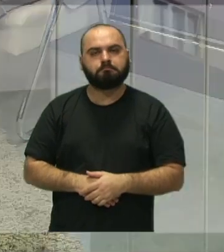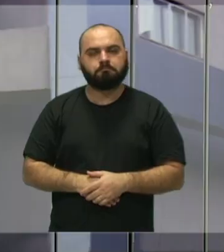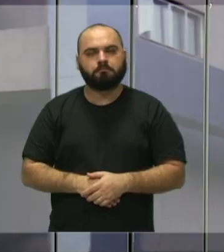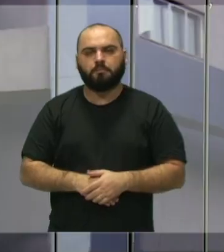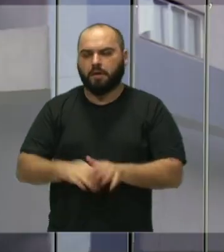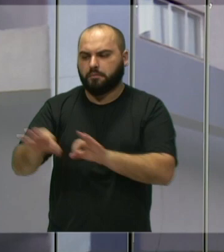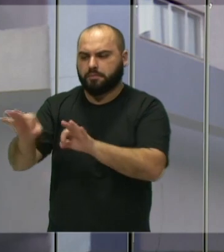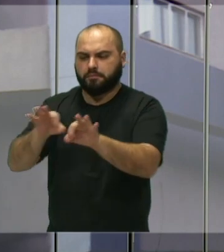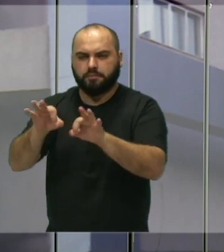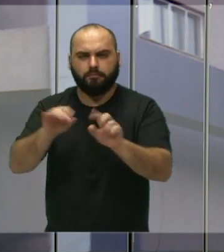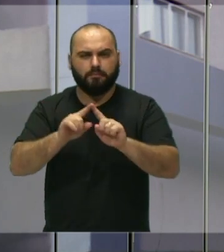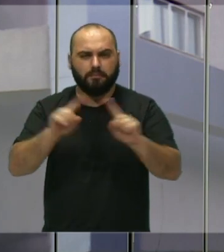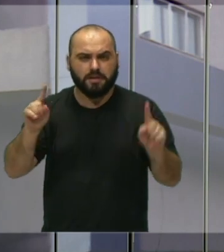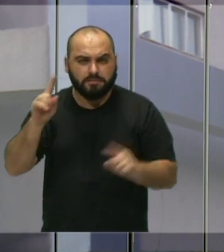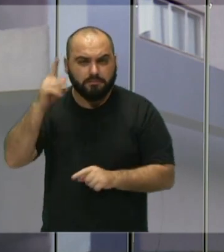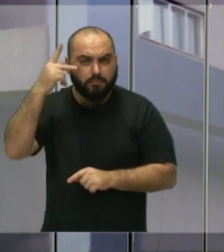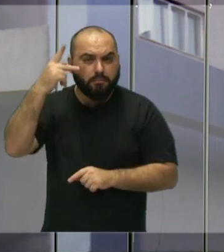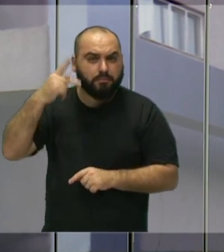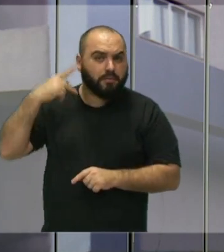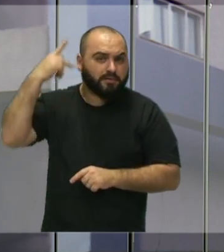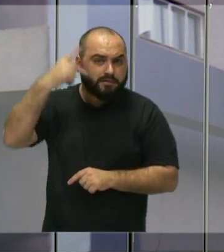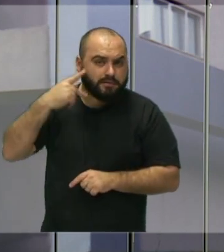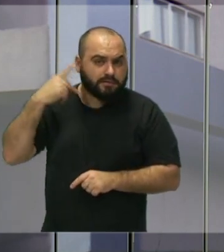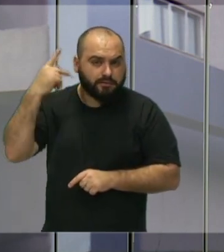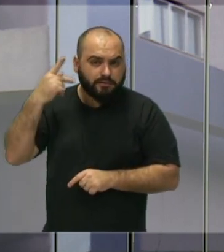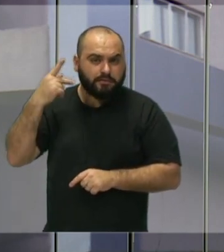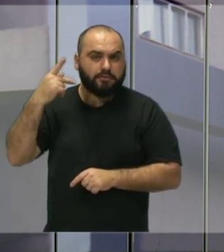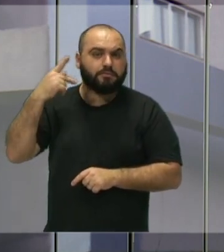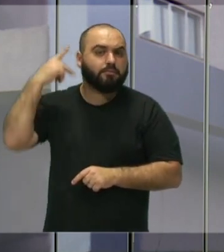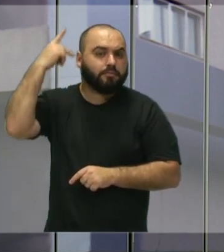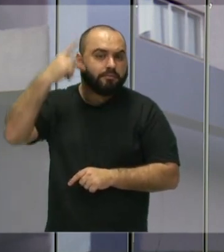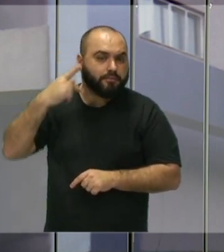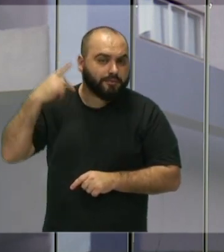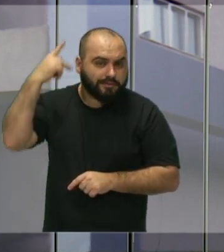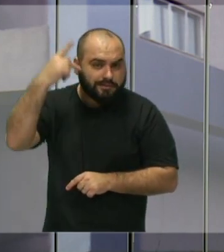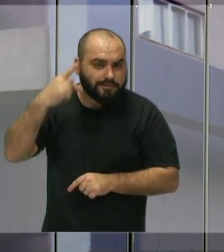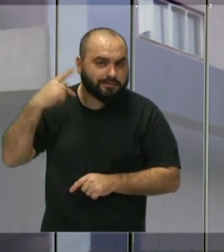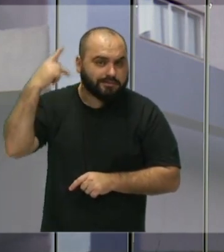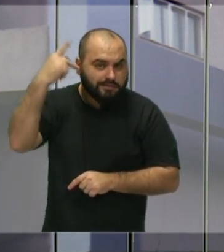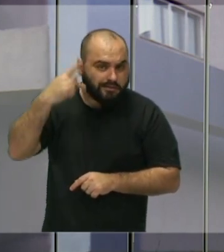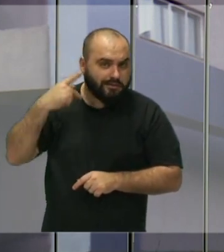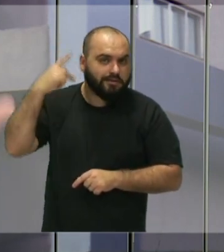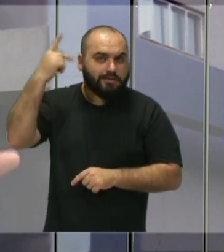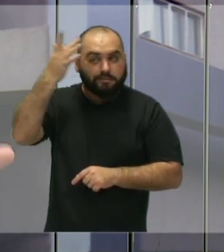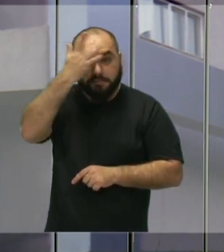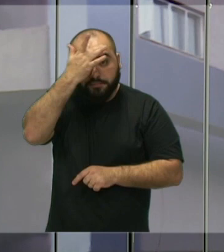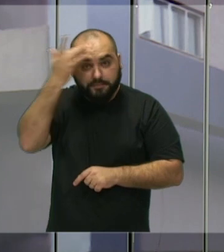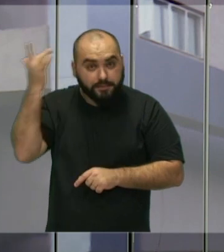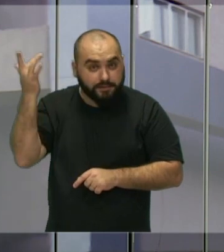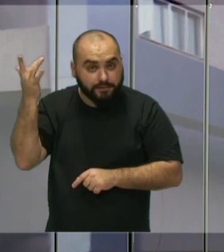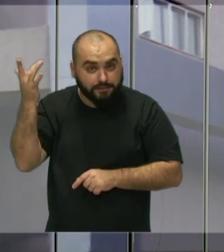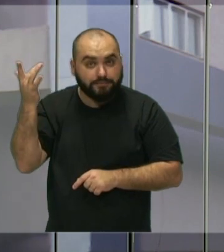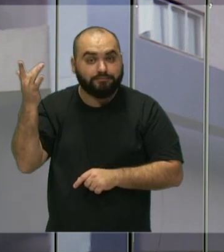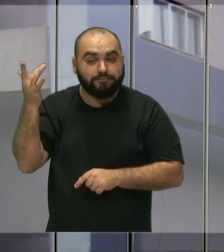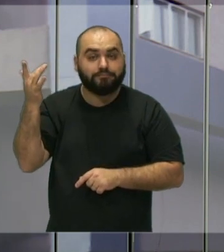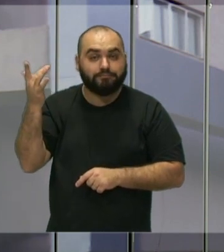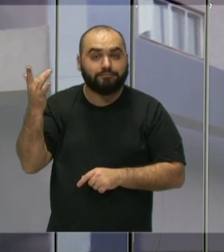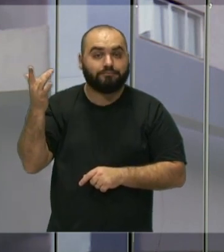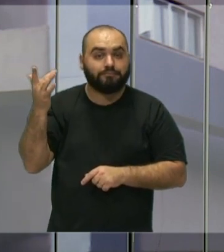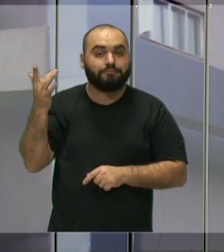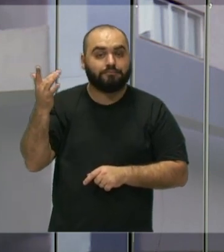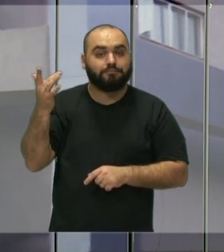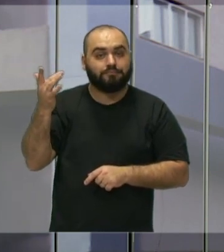de politicagem, e eu falo isso sem qualquer problema, politicagem, por pessoas que